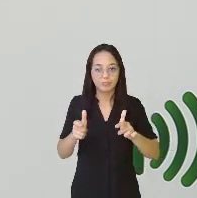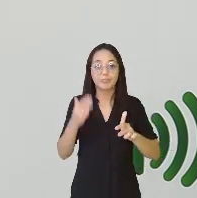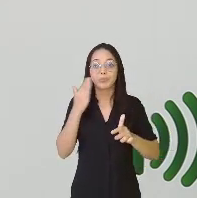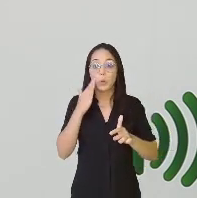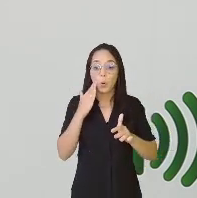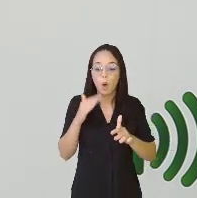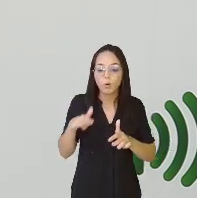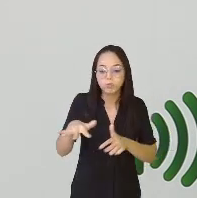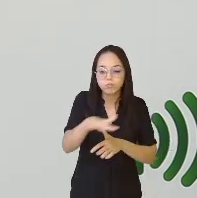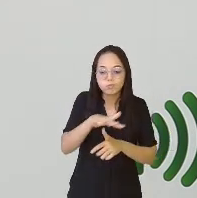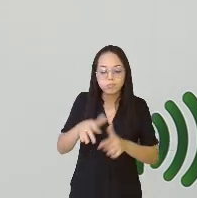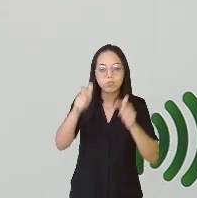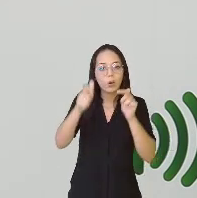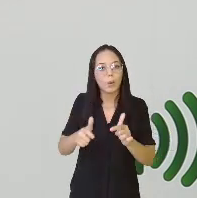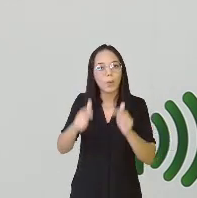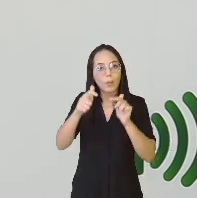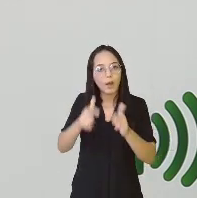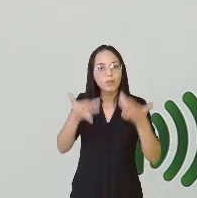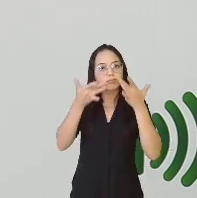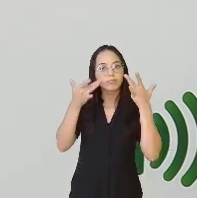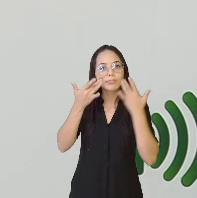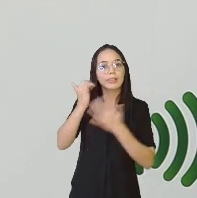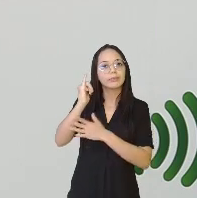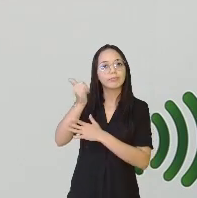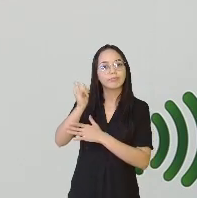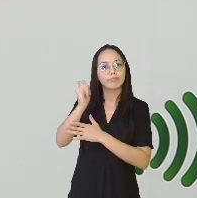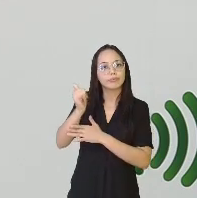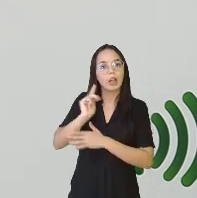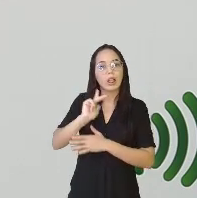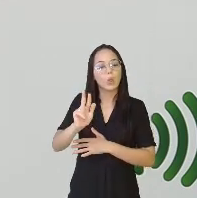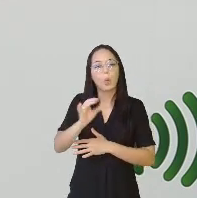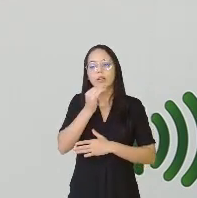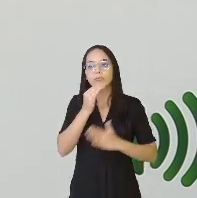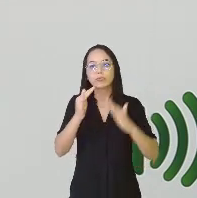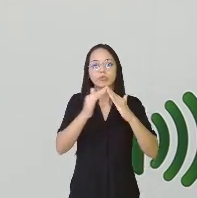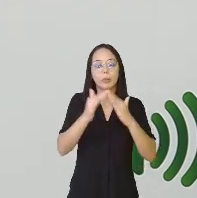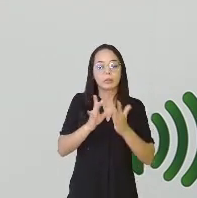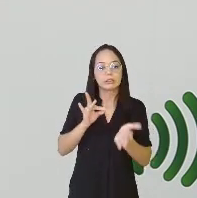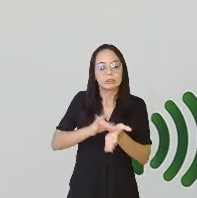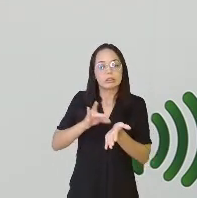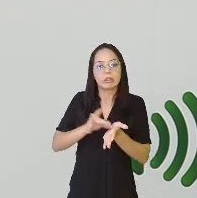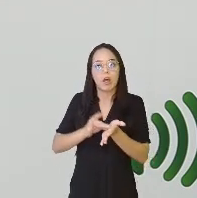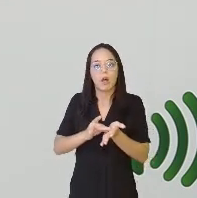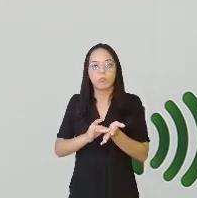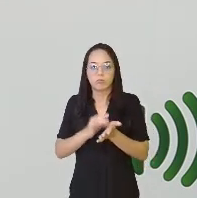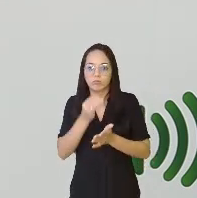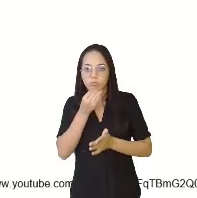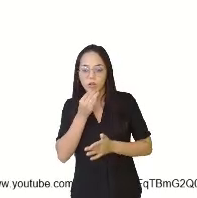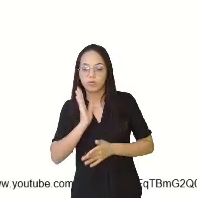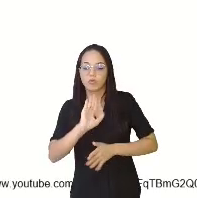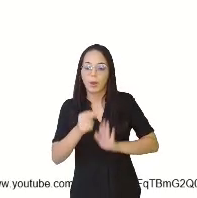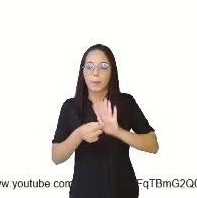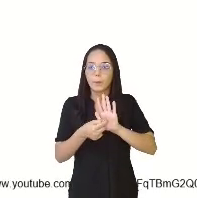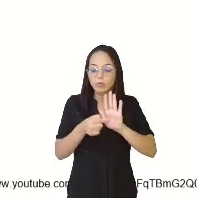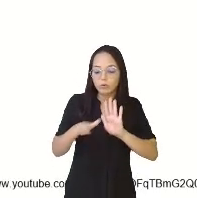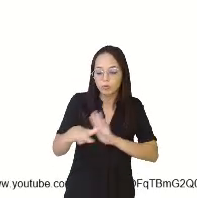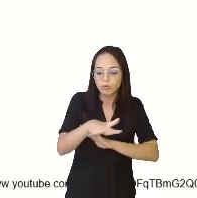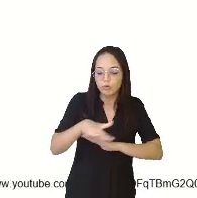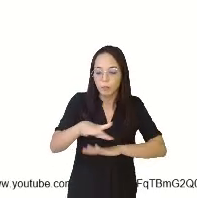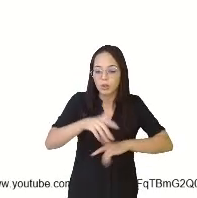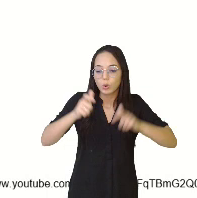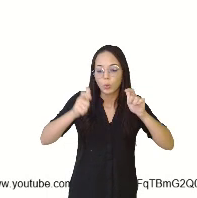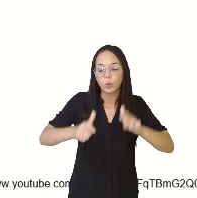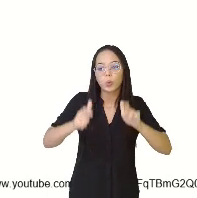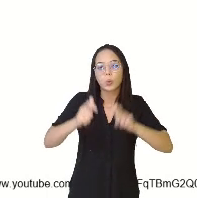que a peça está contando, não é um espaço real. Não é? Então, observe que na rubrica aí já está mostrando o espaço onde